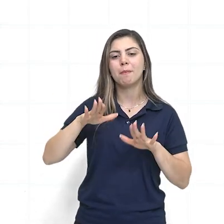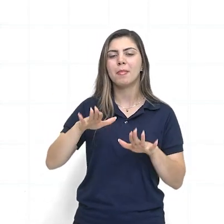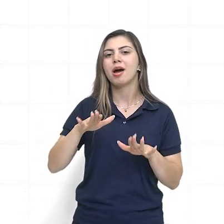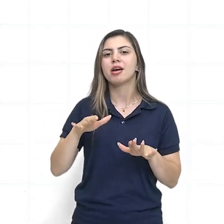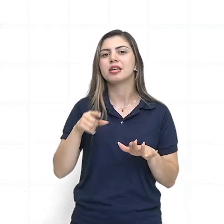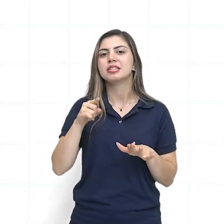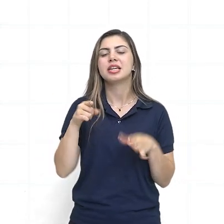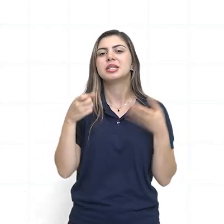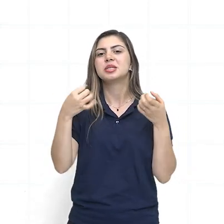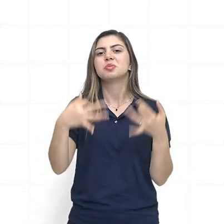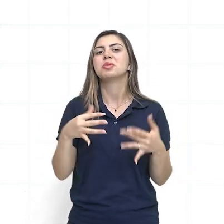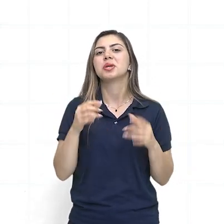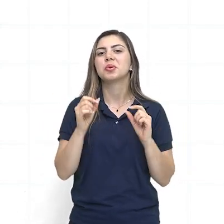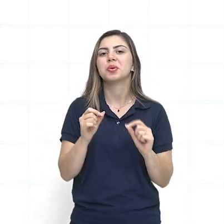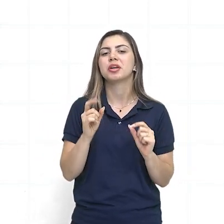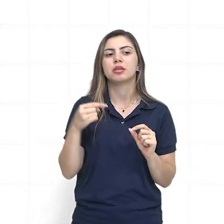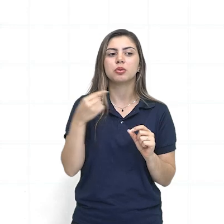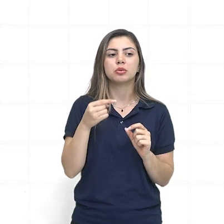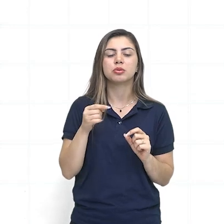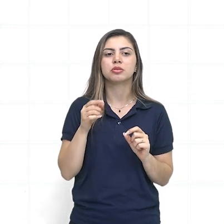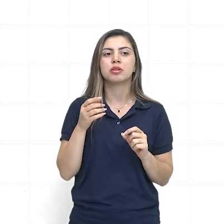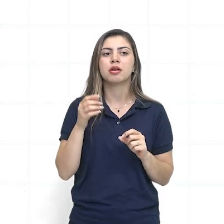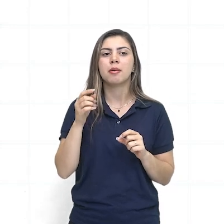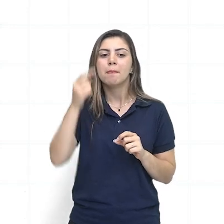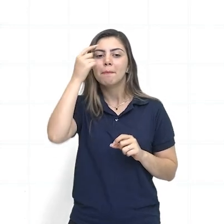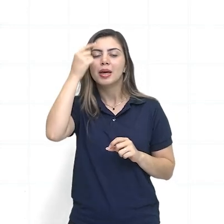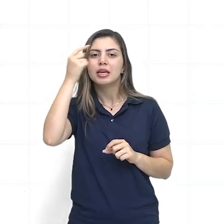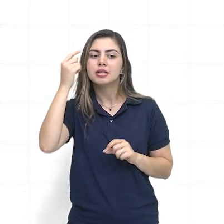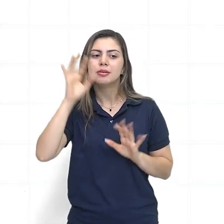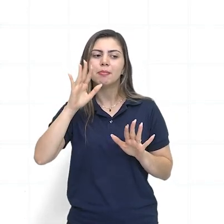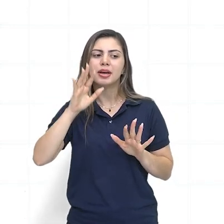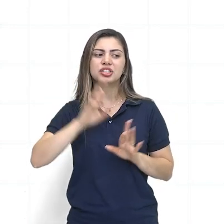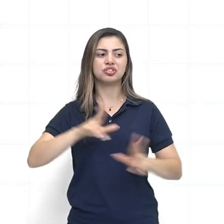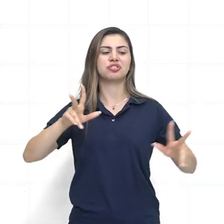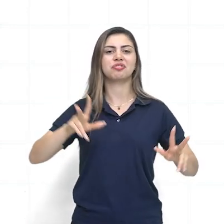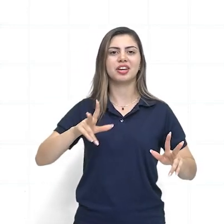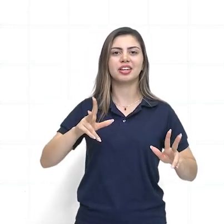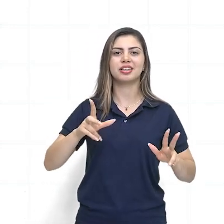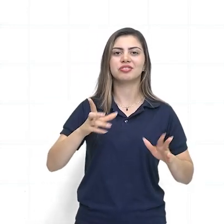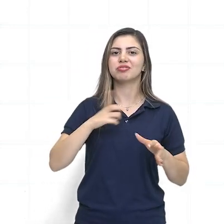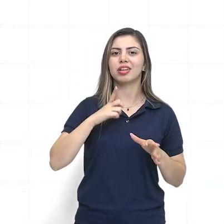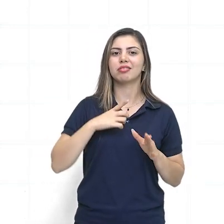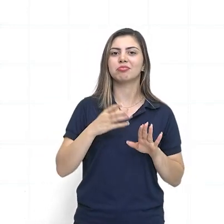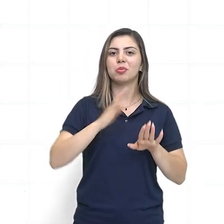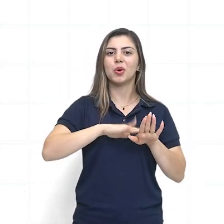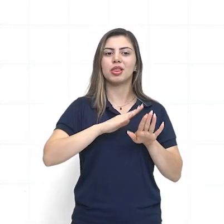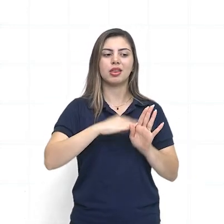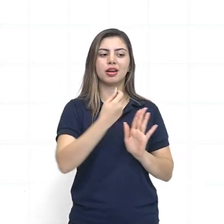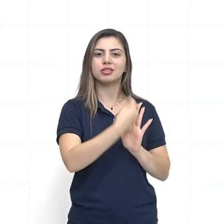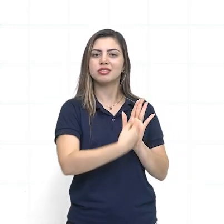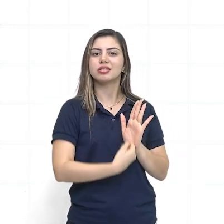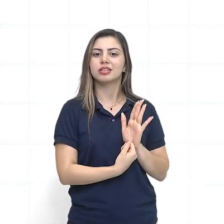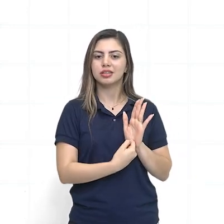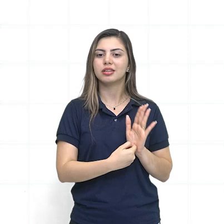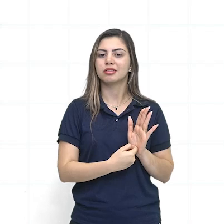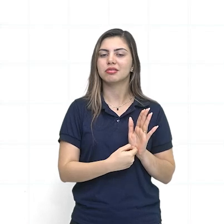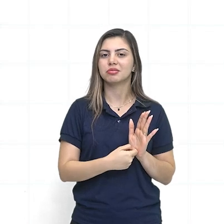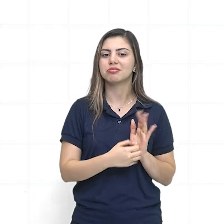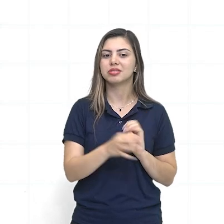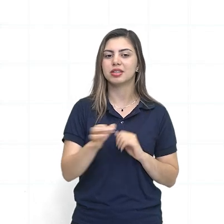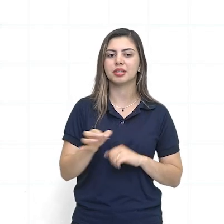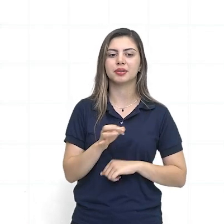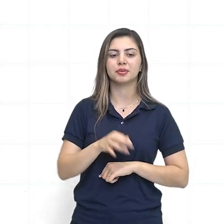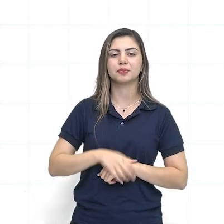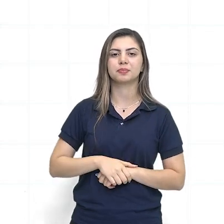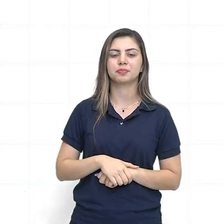quebra a expectativa daquilo que a gente espera, né? Justamente do que está escrito na camisa, do que representa a palavra